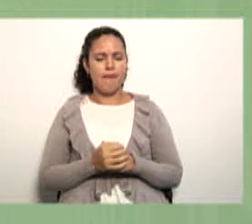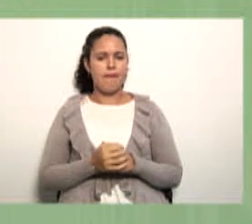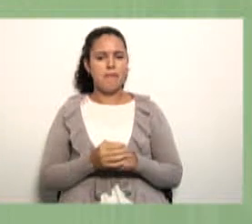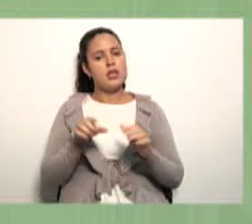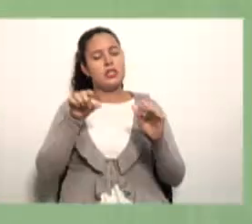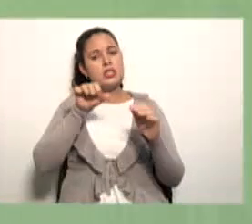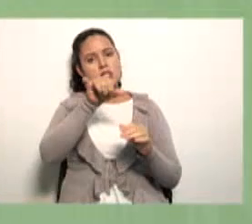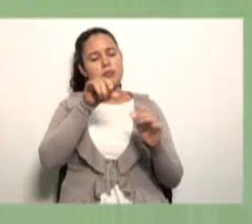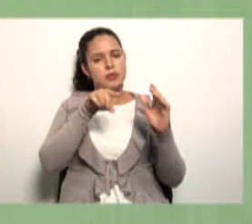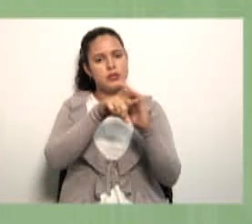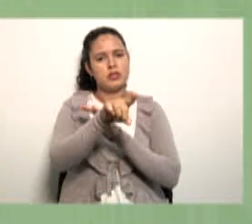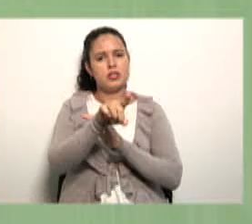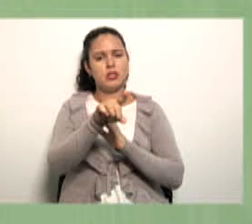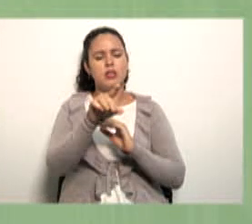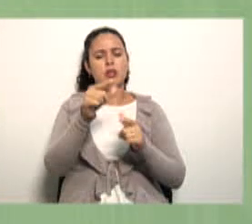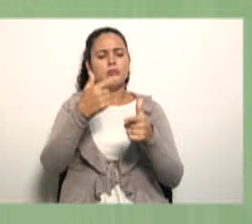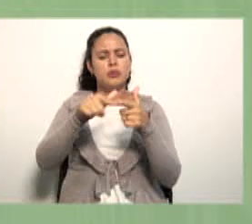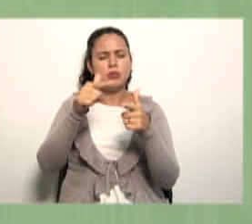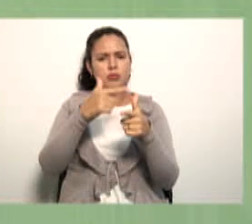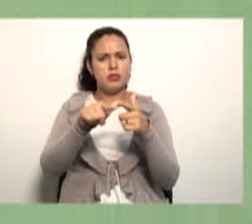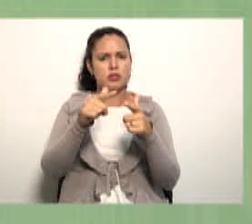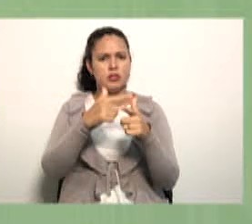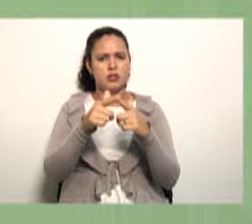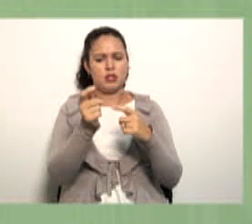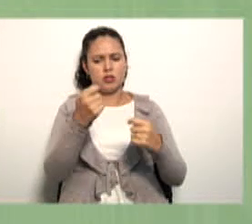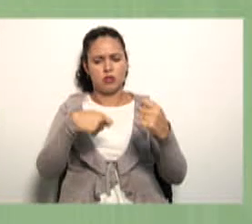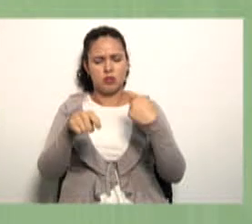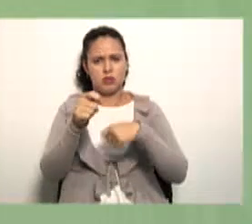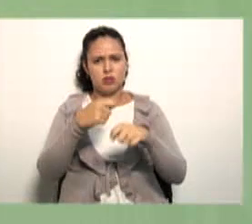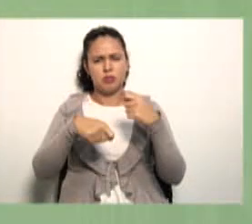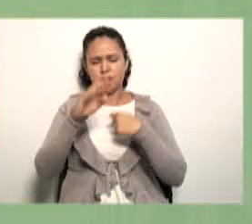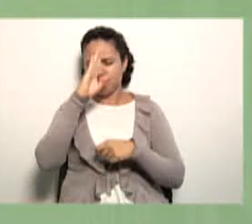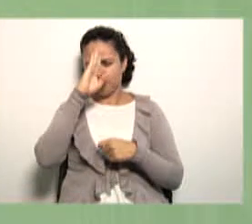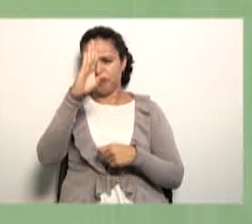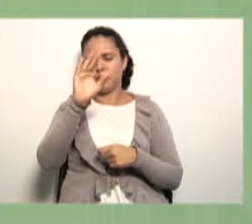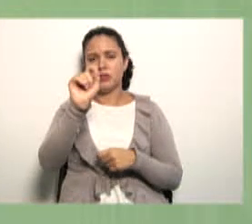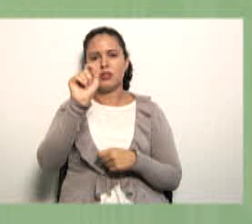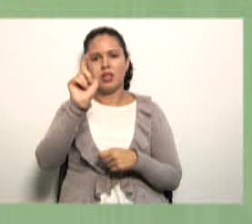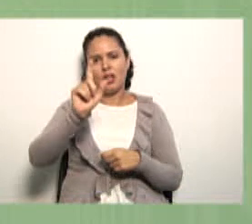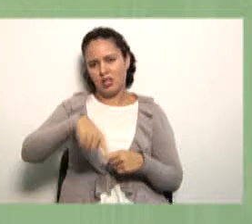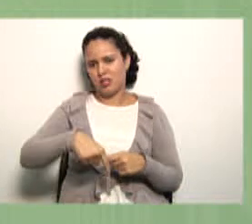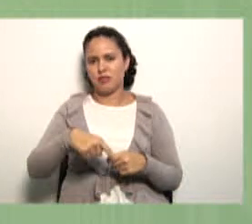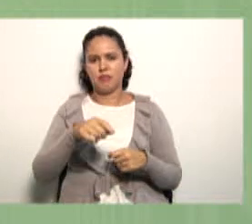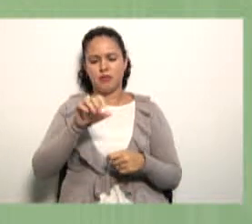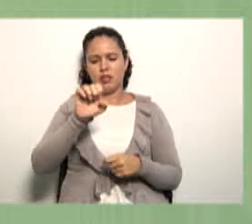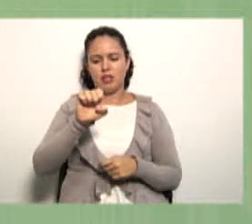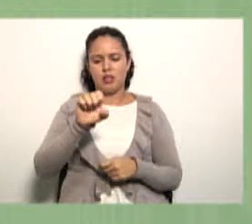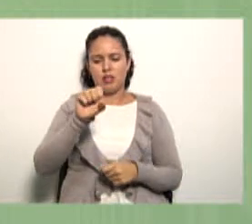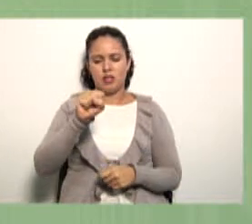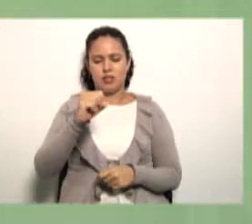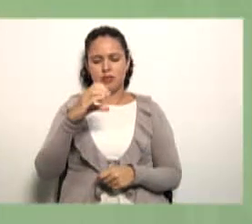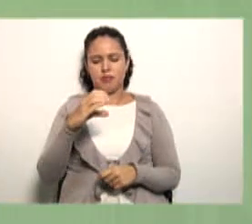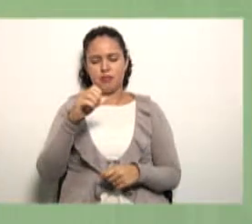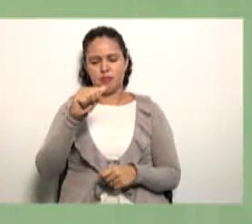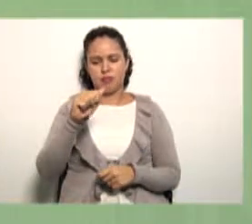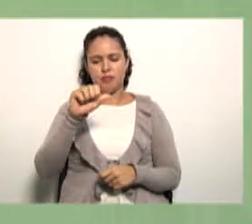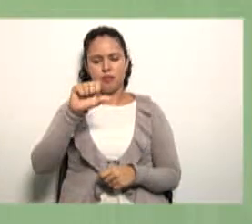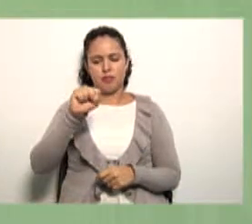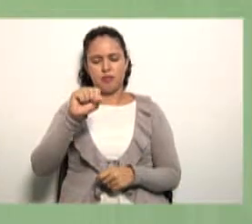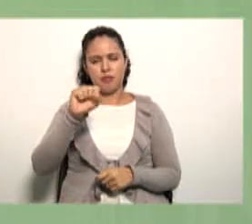qual que é o problema econômico fundamental, você pode responder a escassez de recursos produtivos. A gente entende